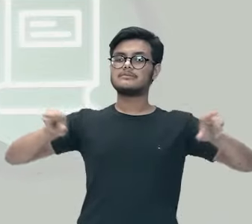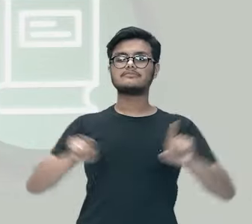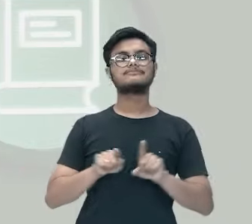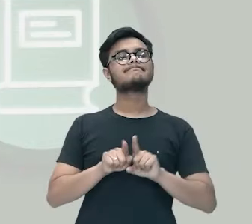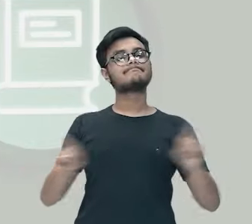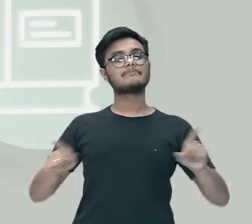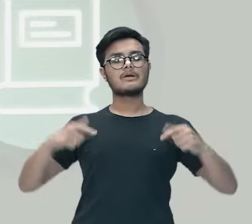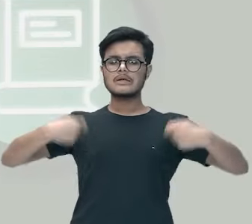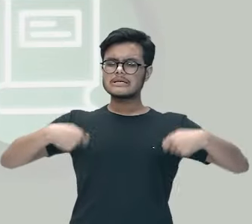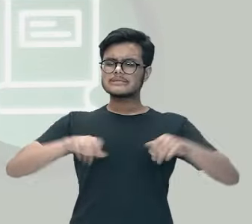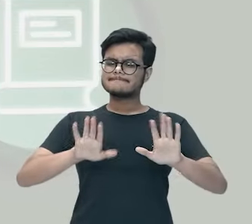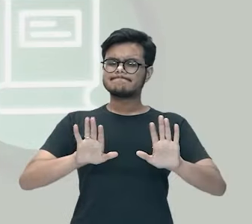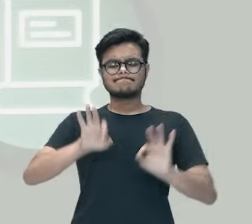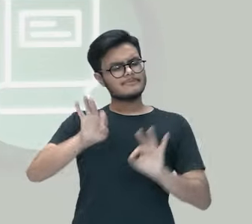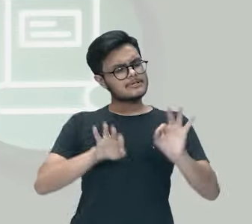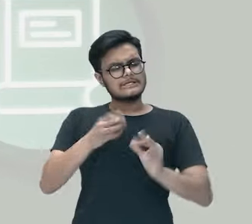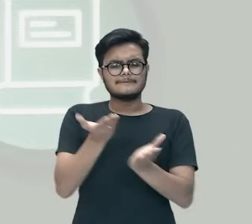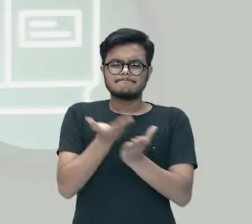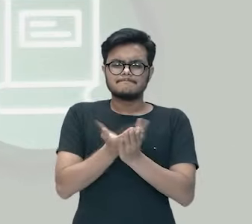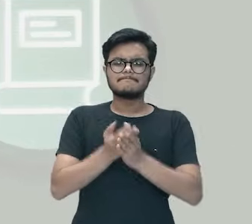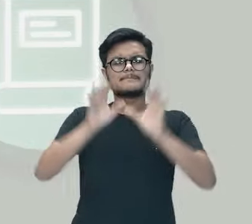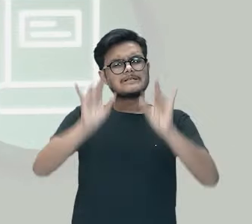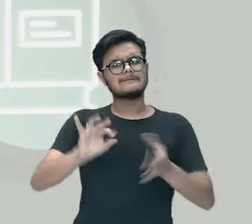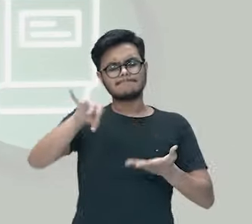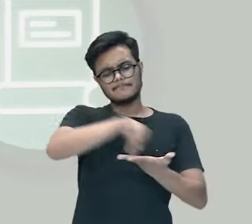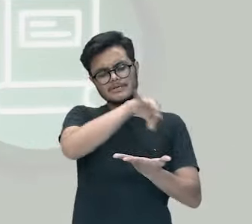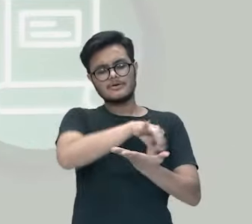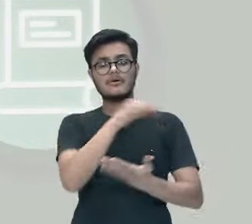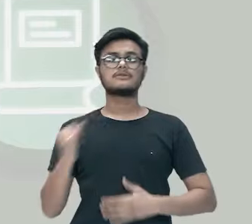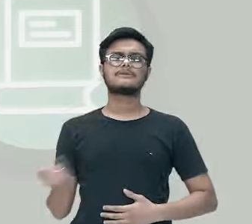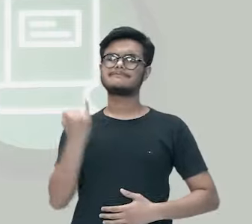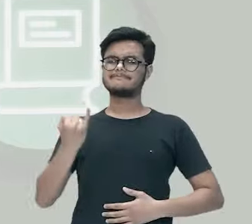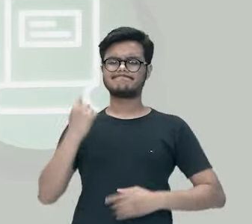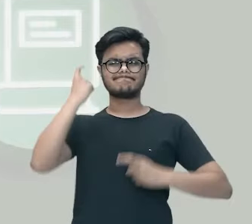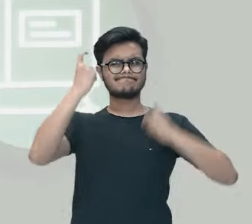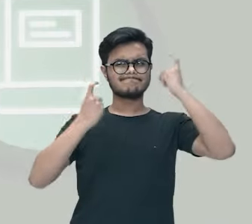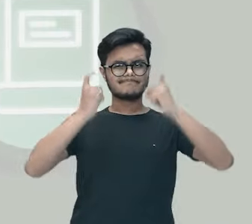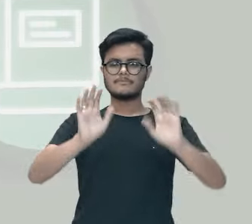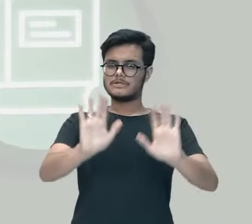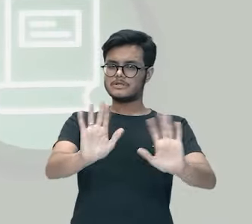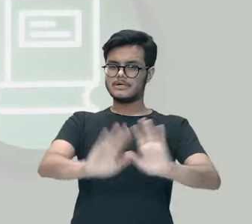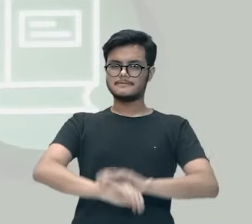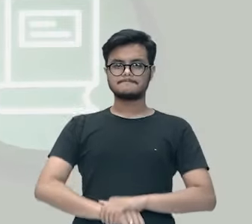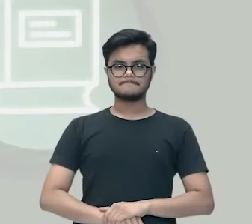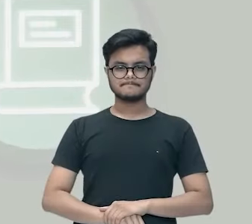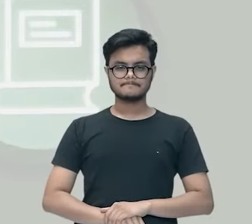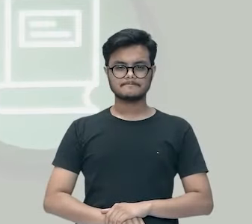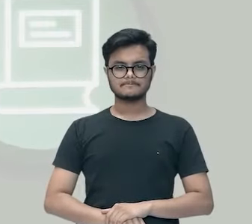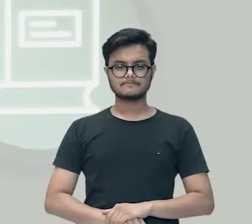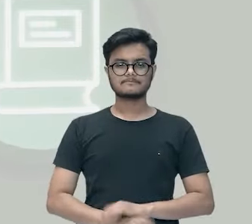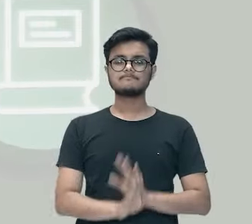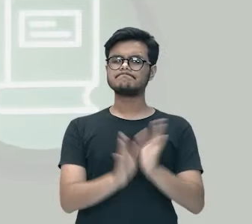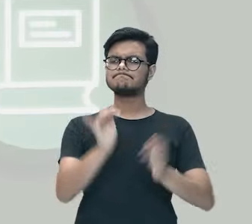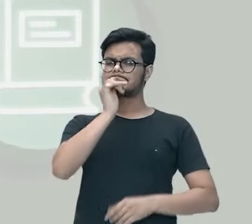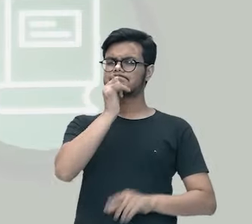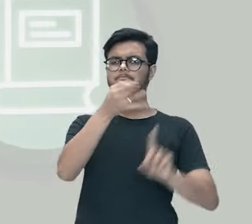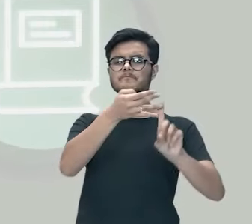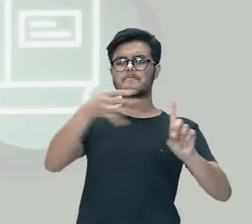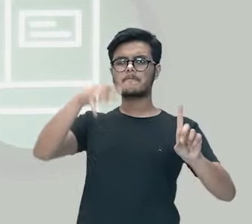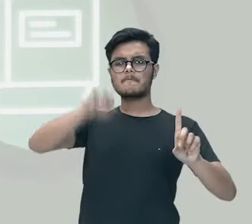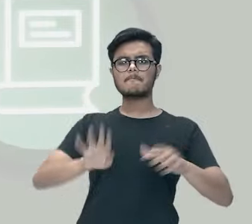você se organize de alguma maneira, faça umas anotações para que você não se perca nessa classificação, tá bom? Eu trouxe uma tabelinha aqui que vai